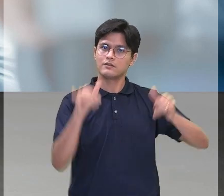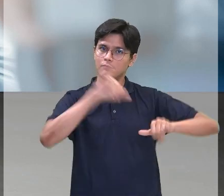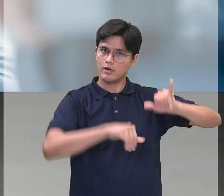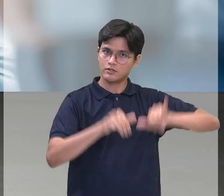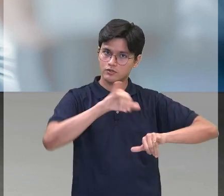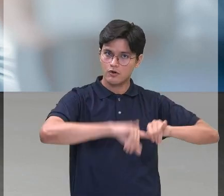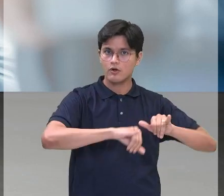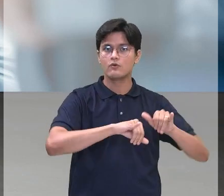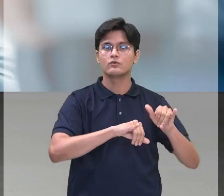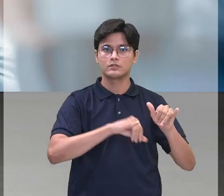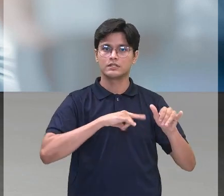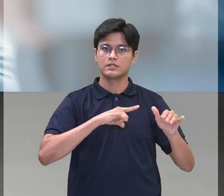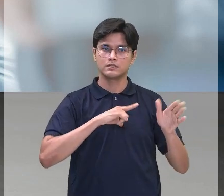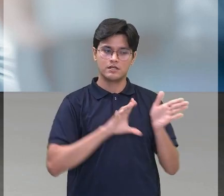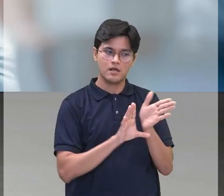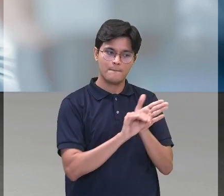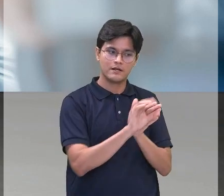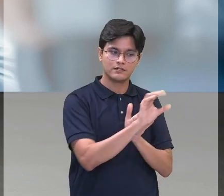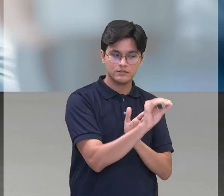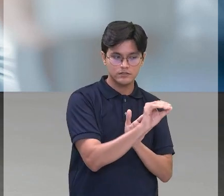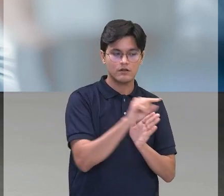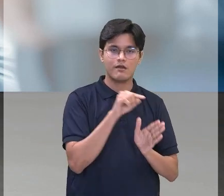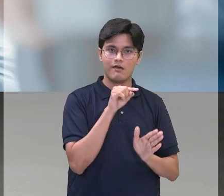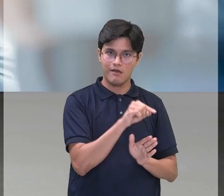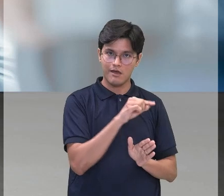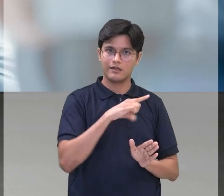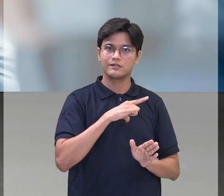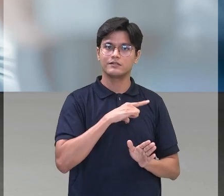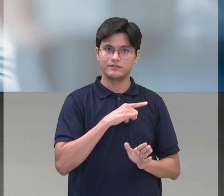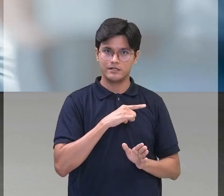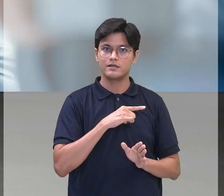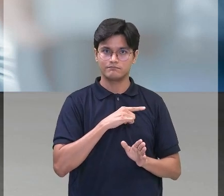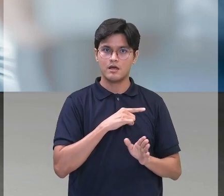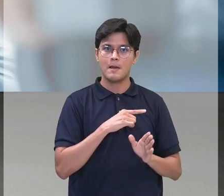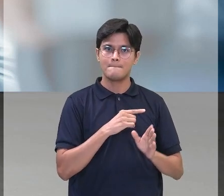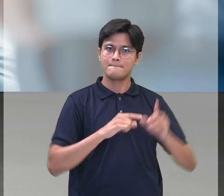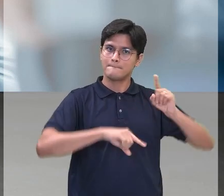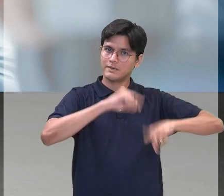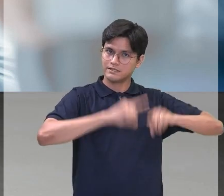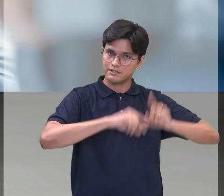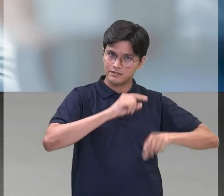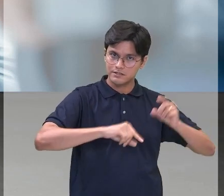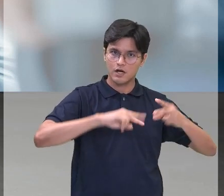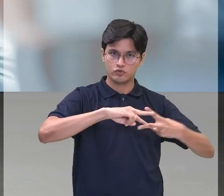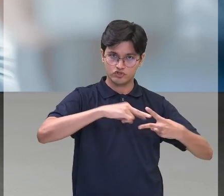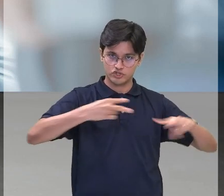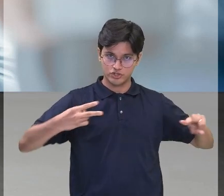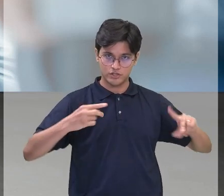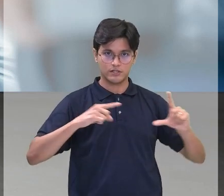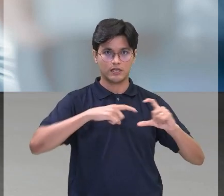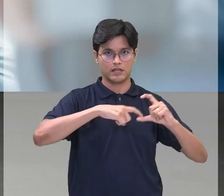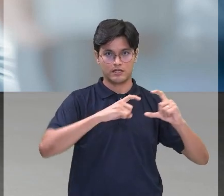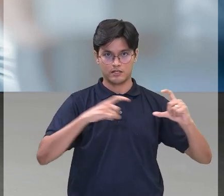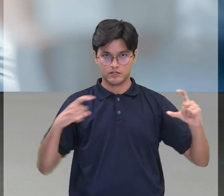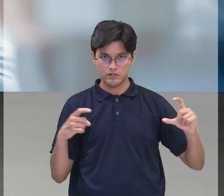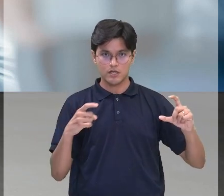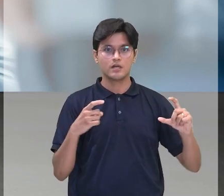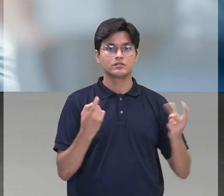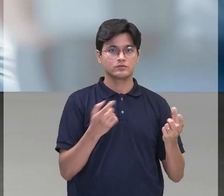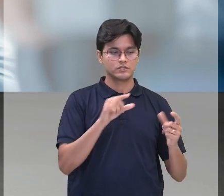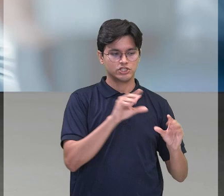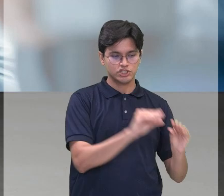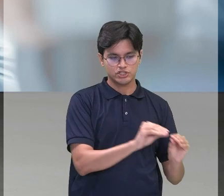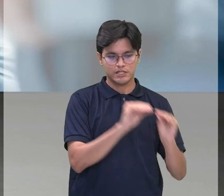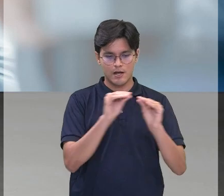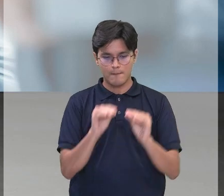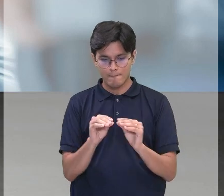bactéria tem ali o seu material genético, né, o plasmídio, é recortada uma parte do plasmídio e é colocado